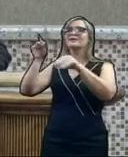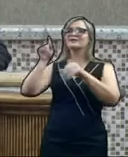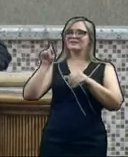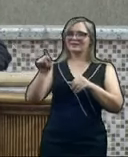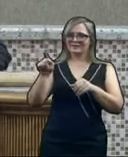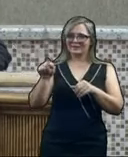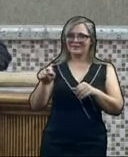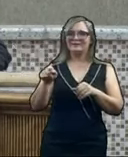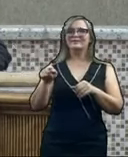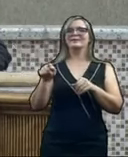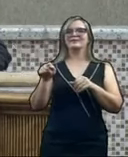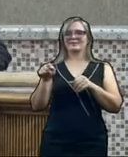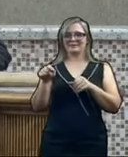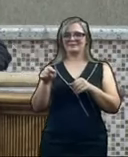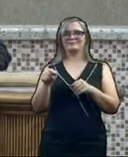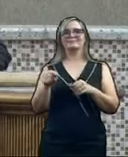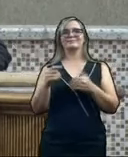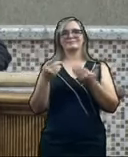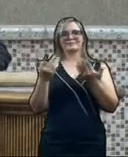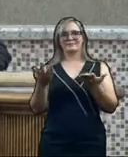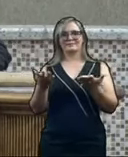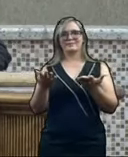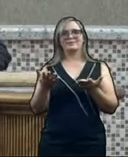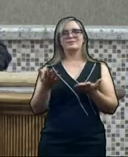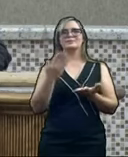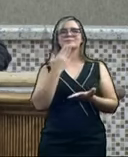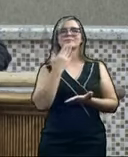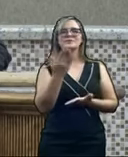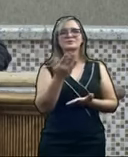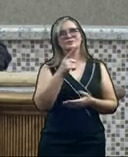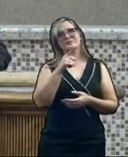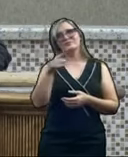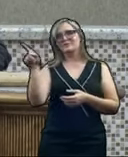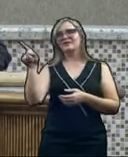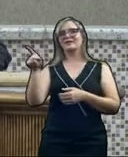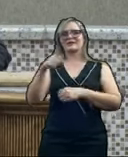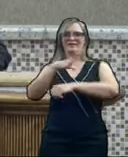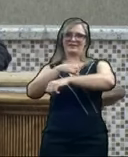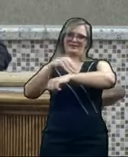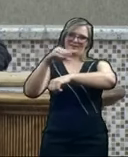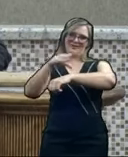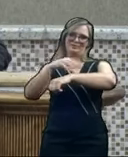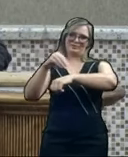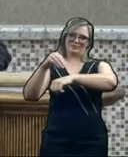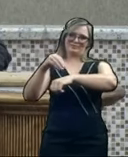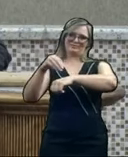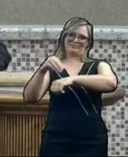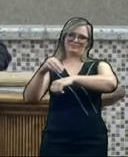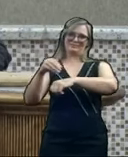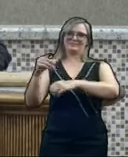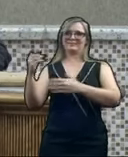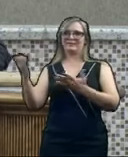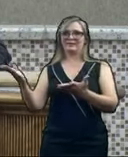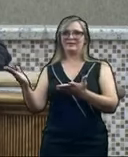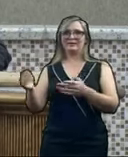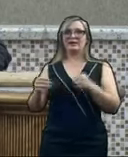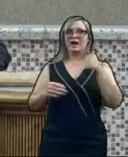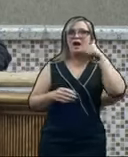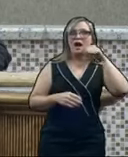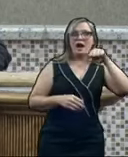mas a garantindo a benção e a mãe chama lá